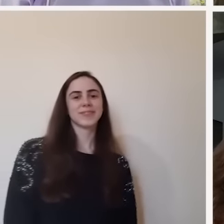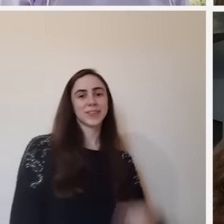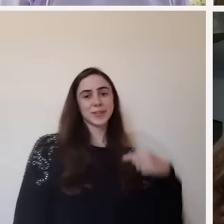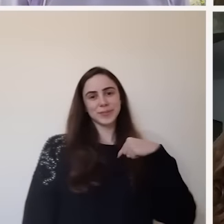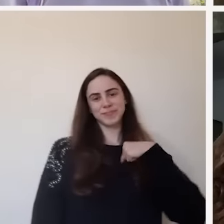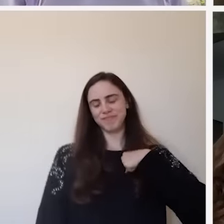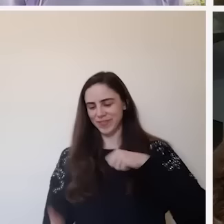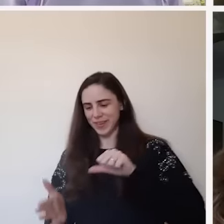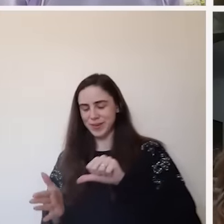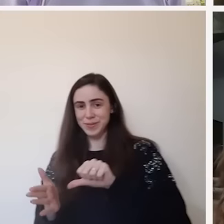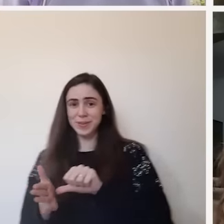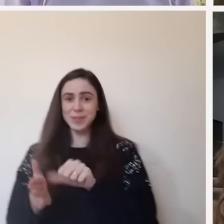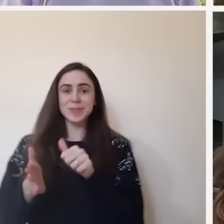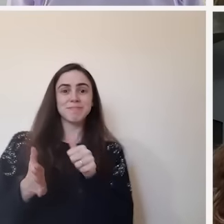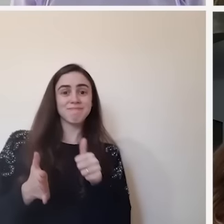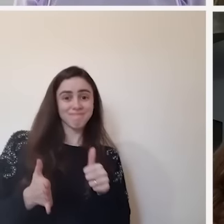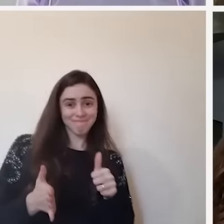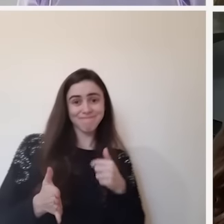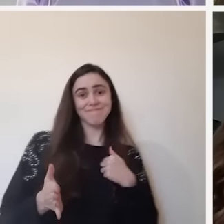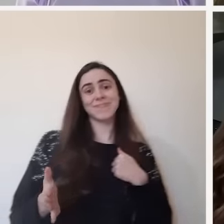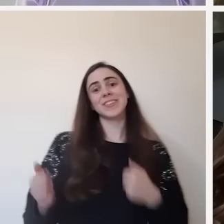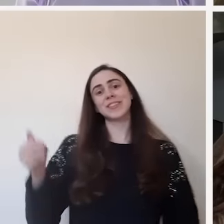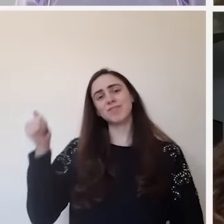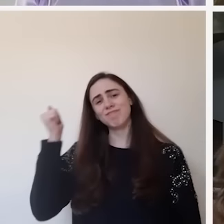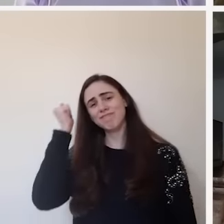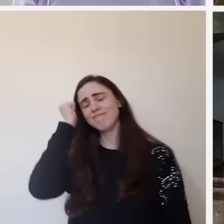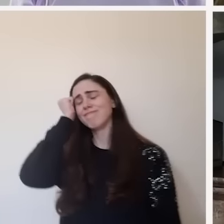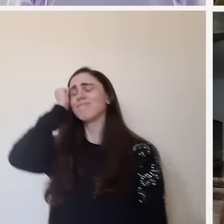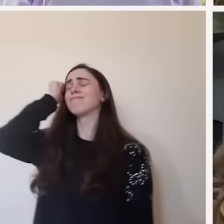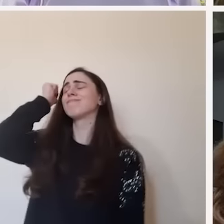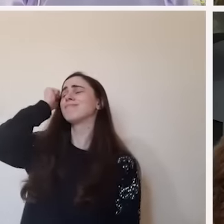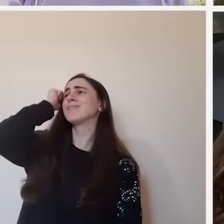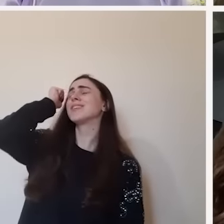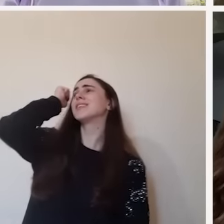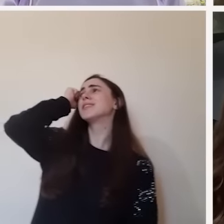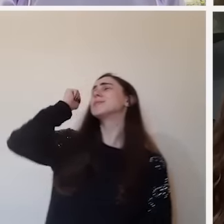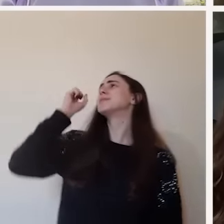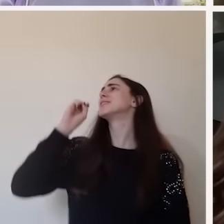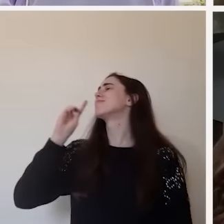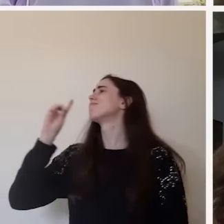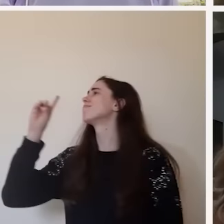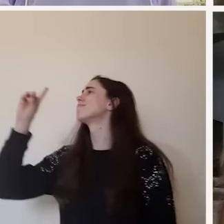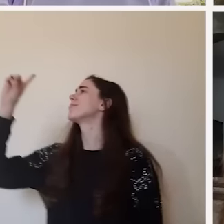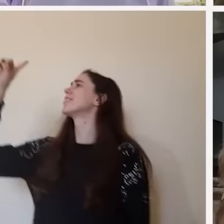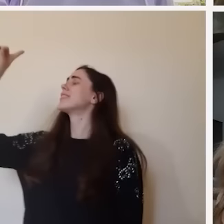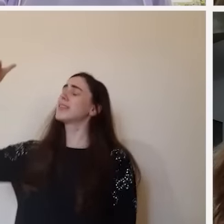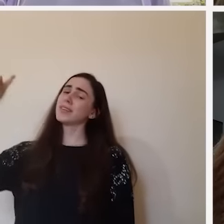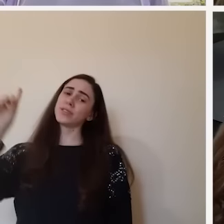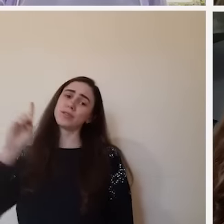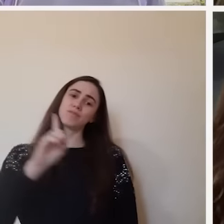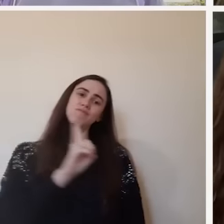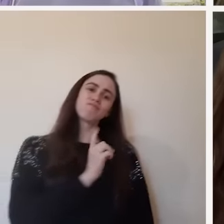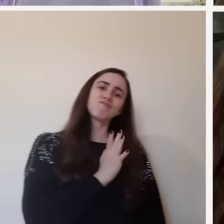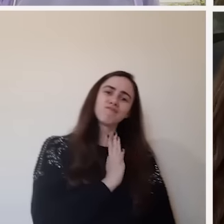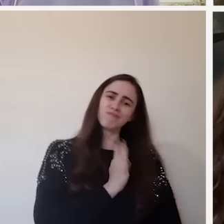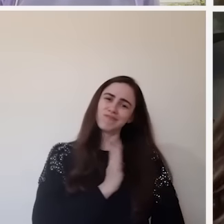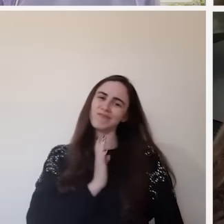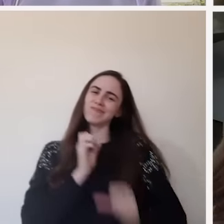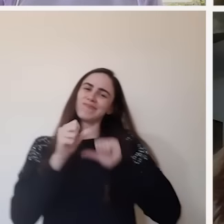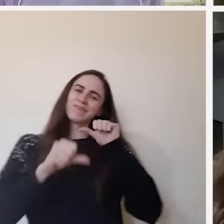a começar em mim quebra